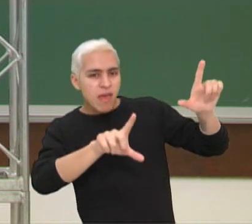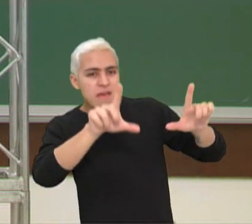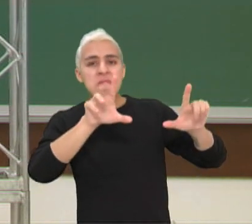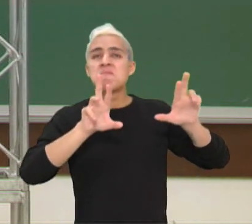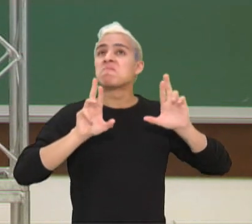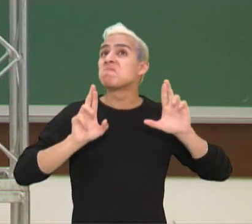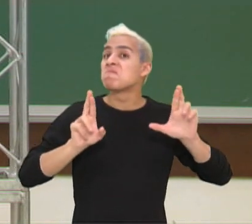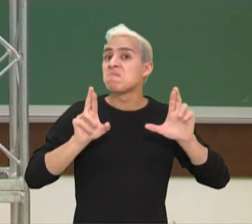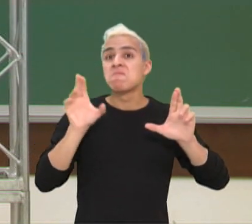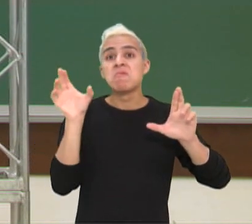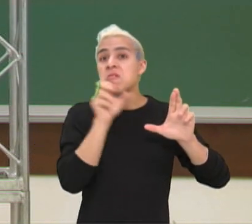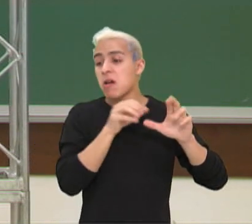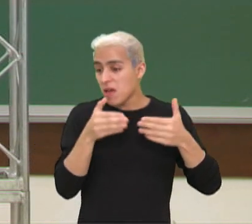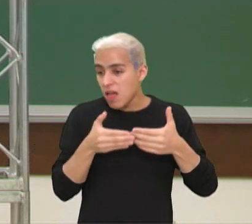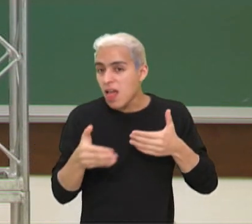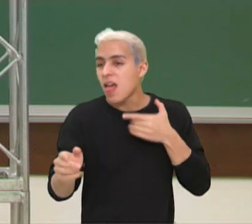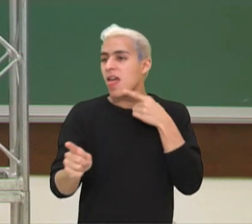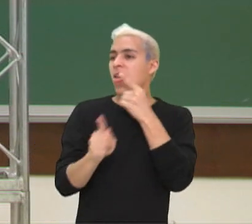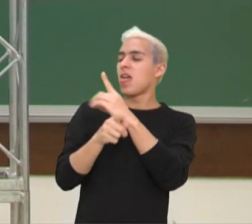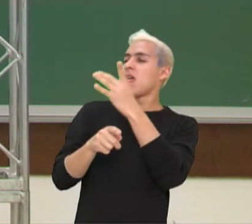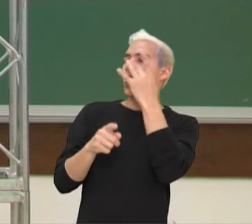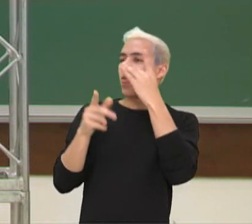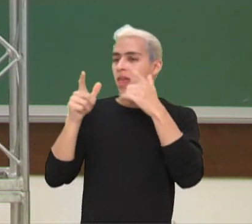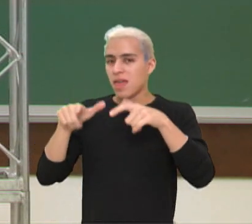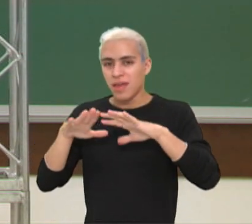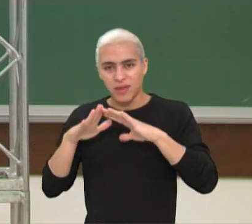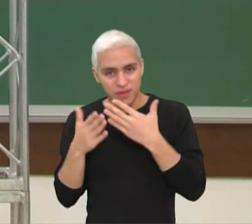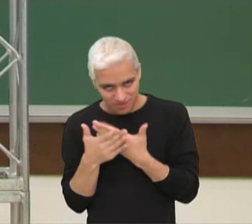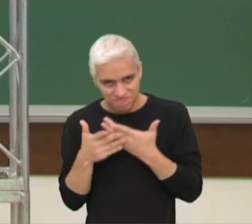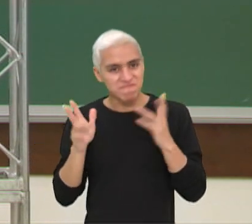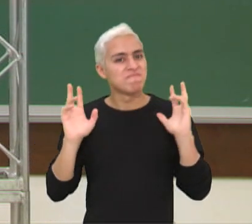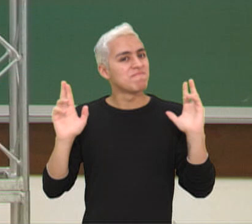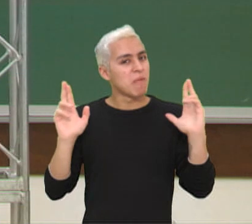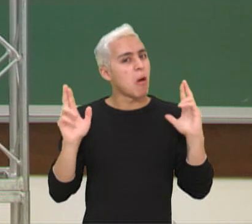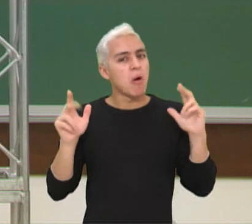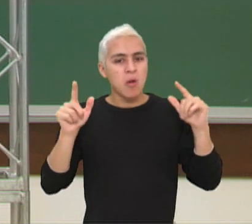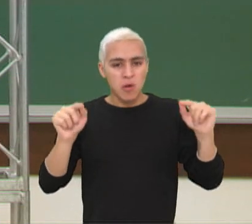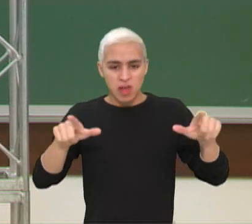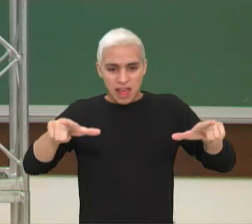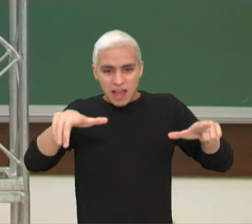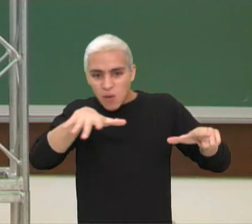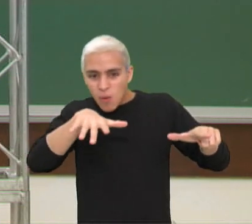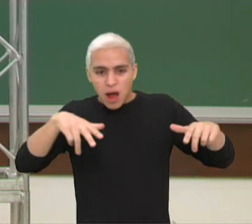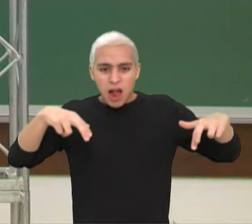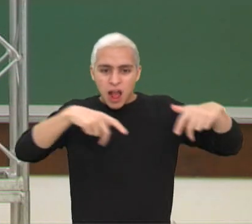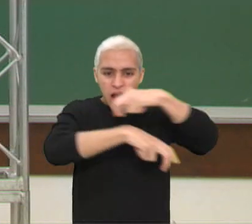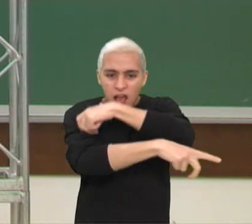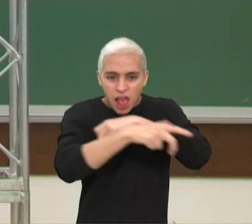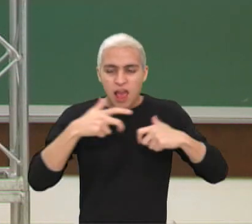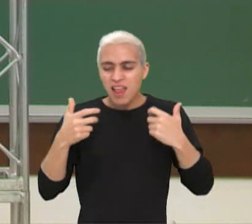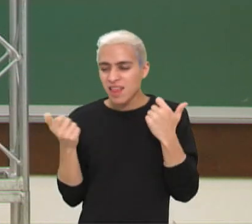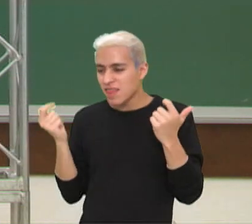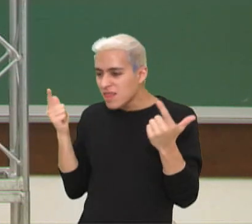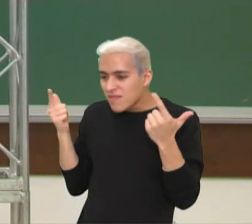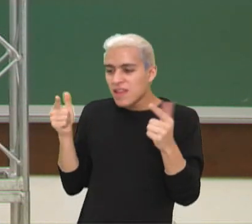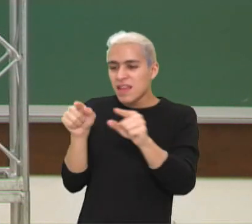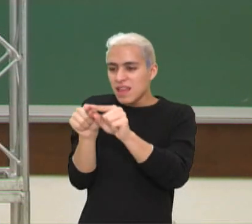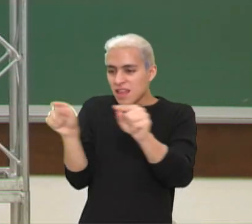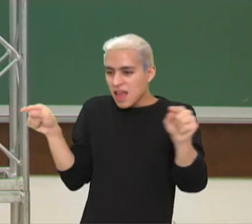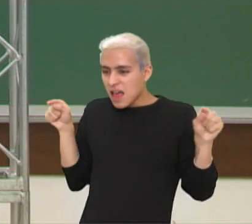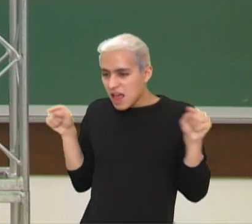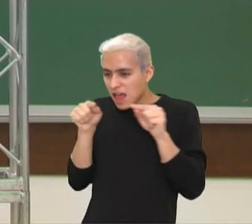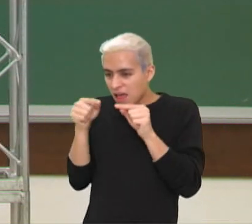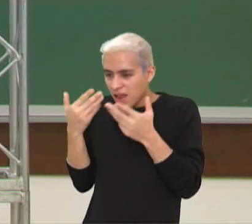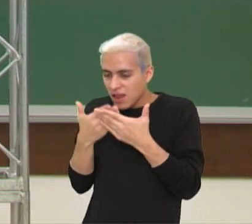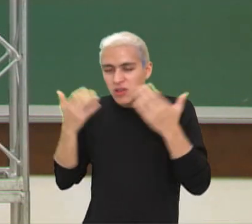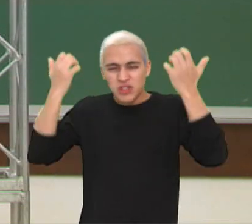possa estar junto na escola aí. Possamos estar correndo na nossa quadra, se divertindo na nossa sala aí, suando